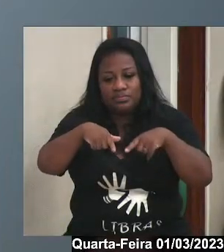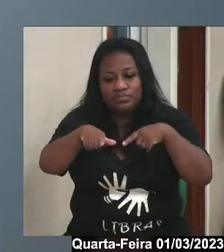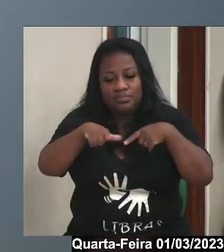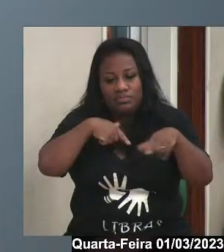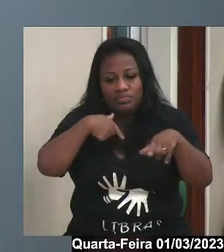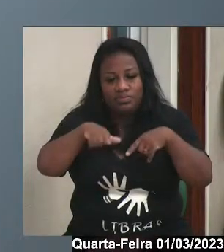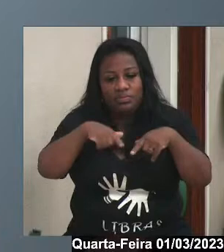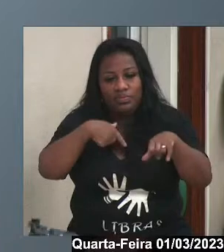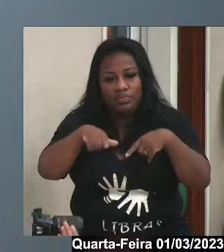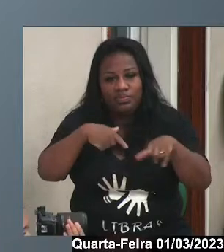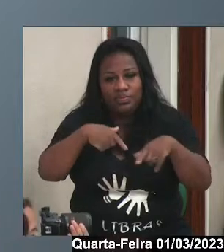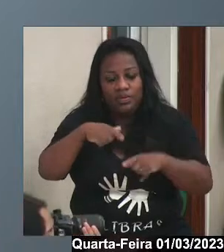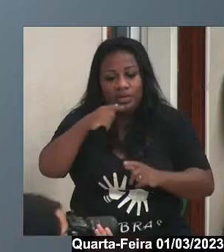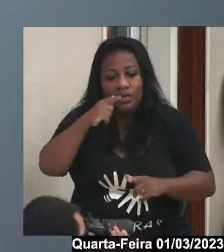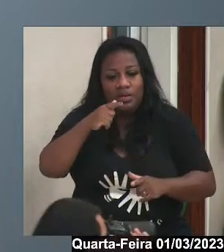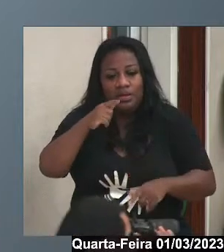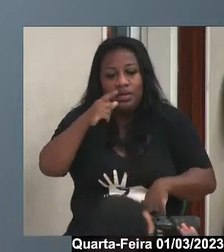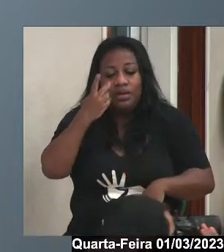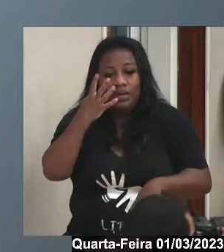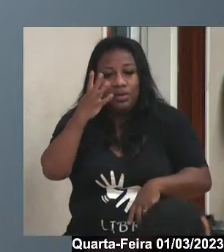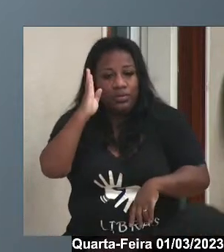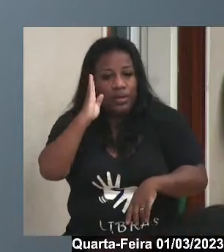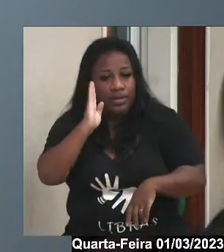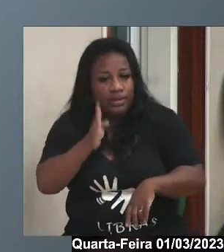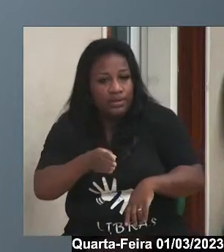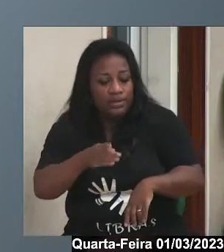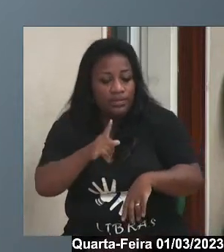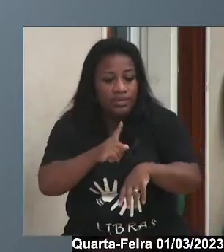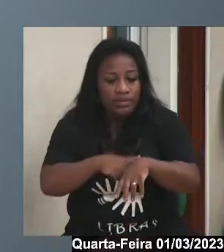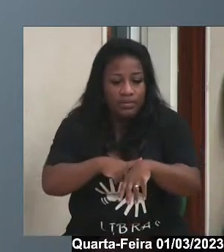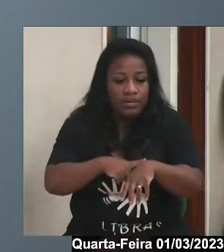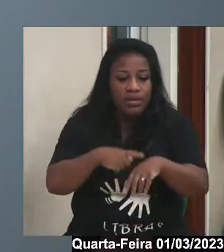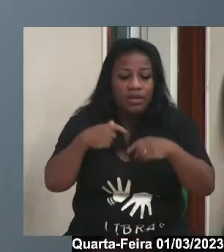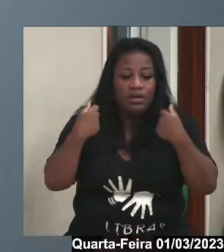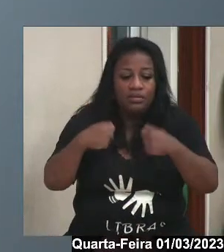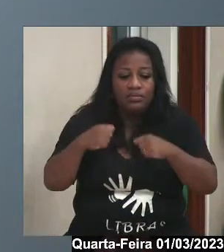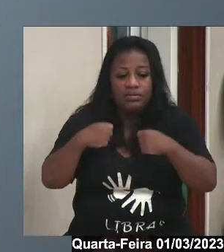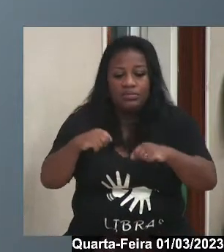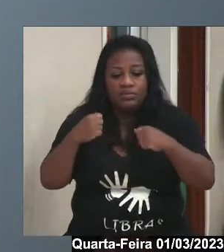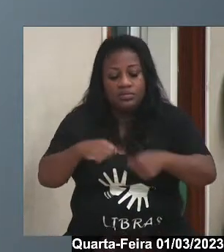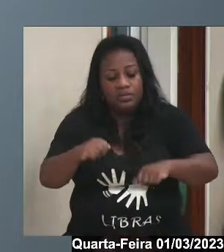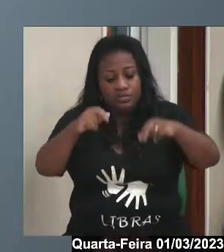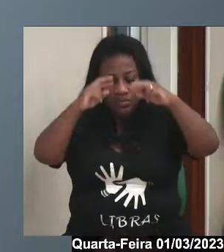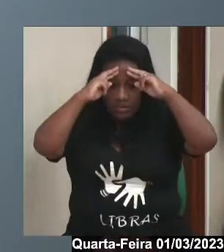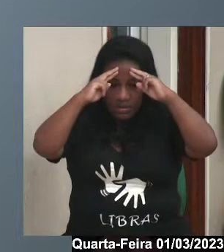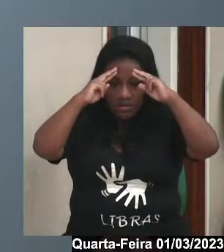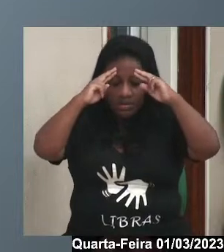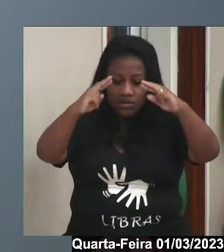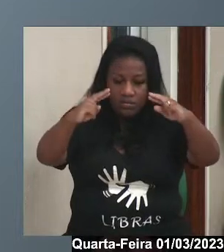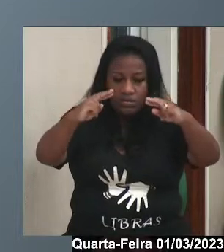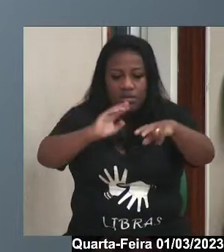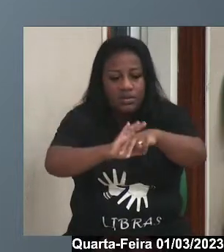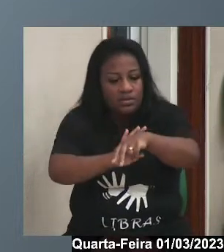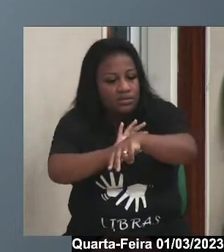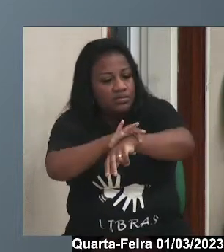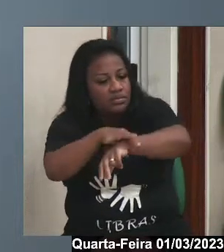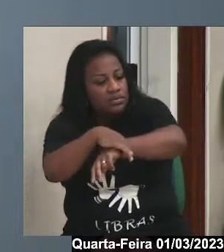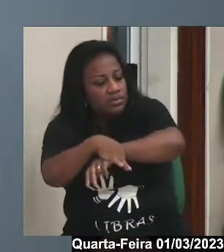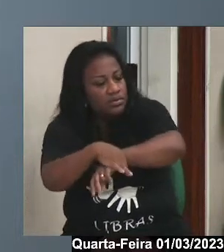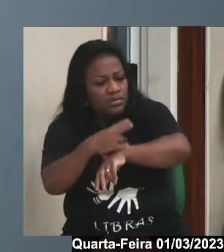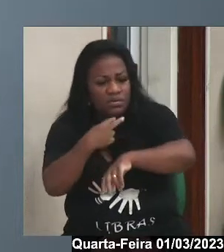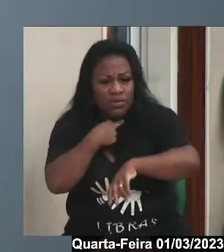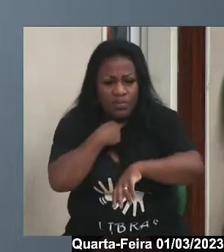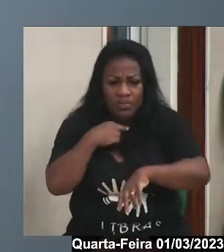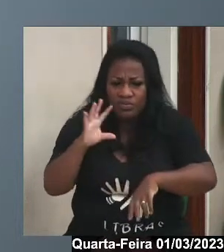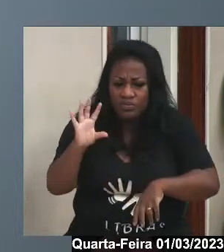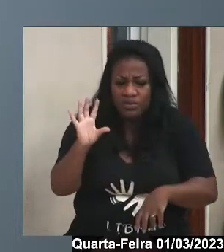dias, certamente é uma pessoa que merece todo tipo de respeito, segurança, e não merece